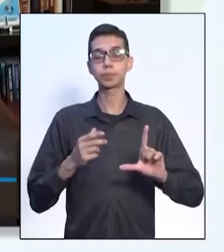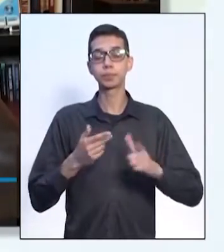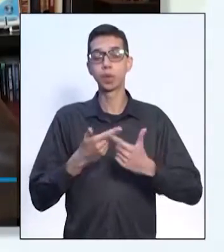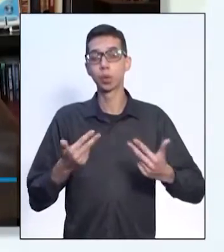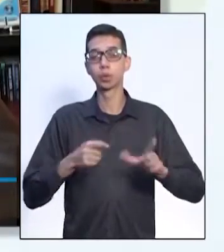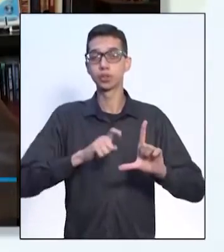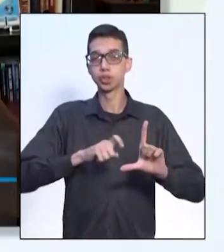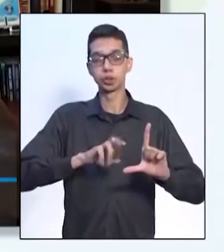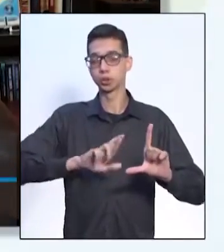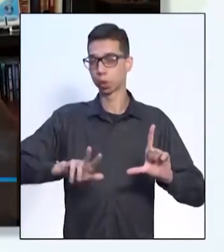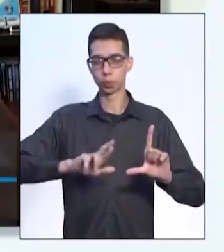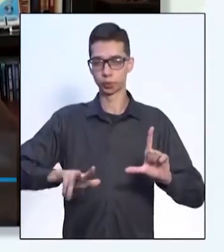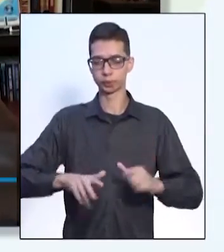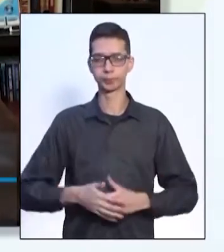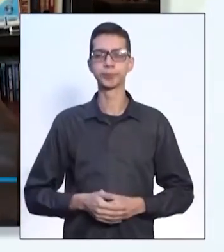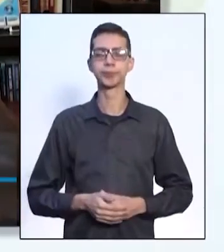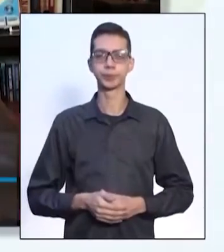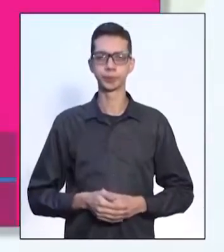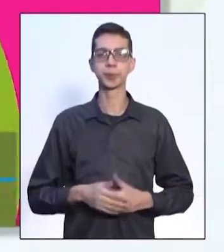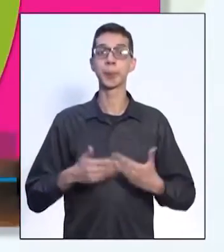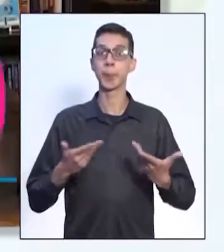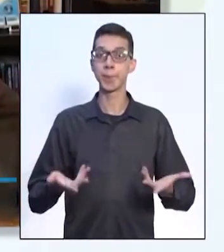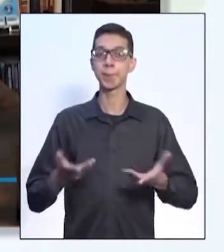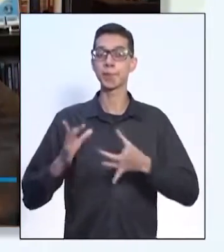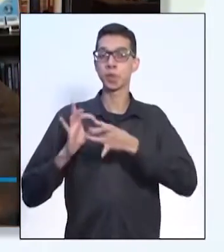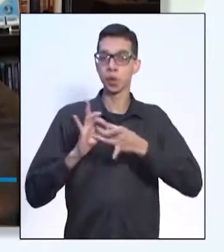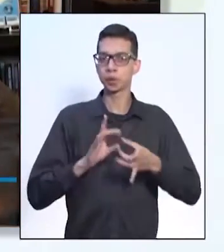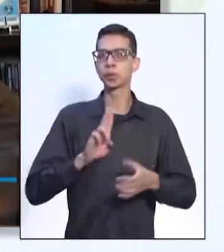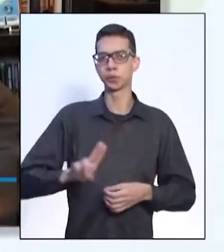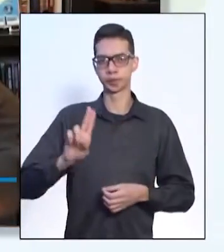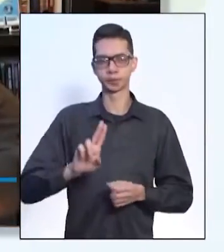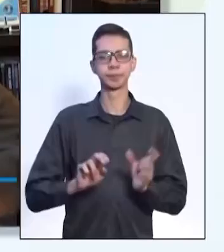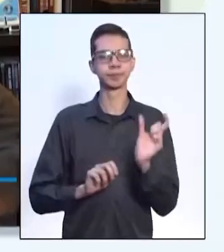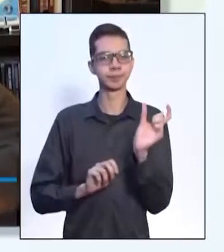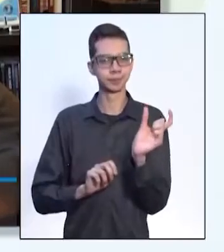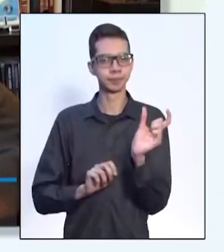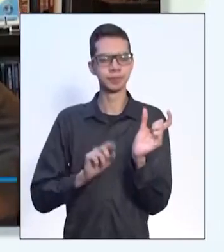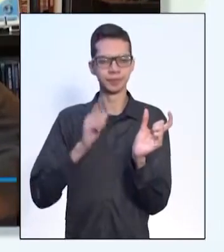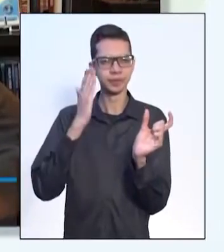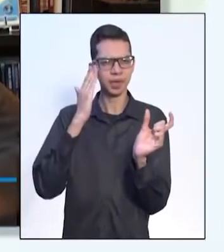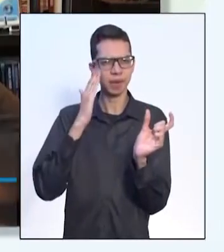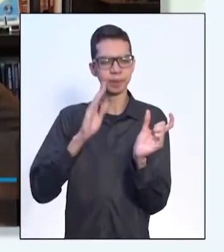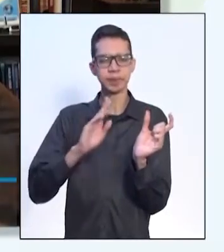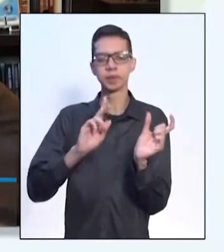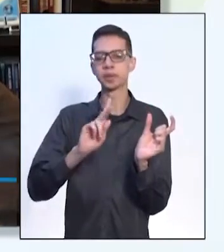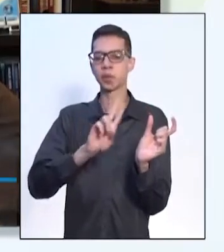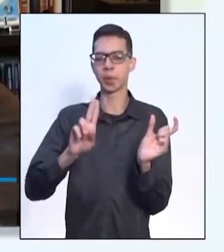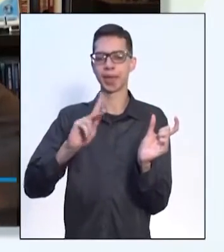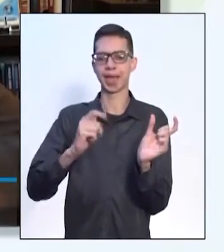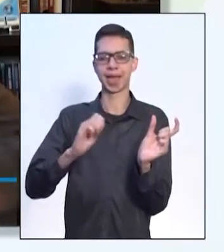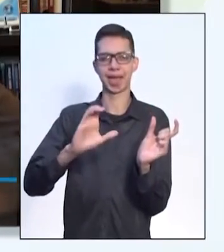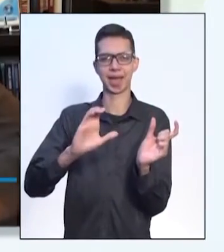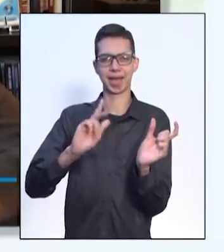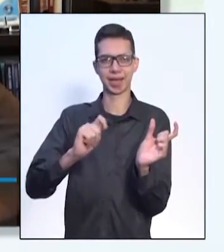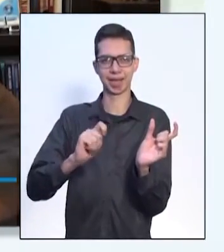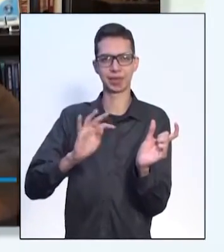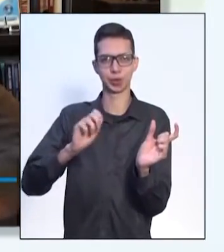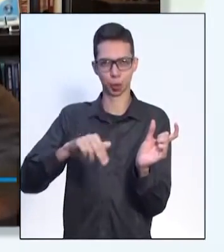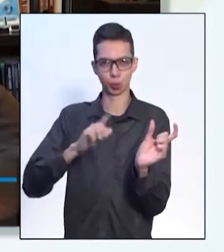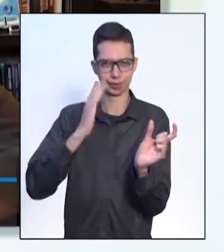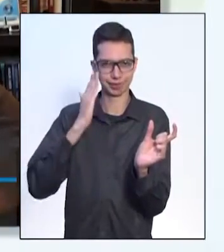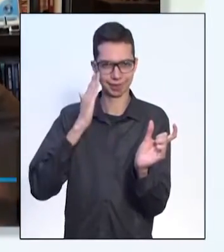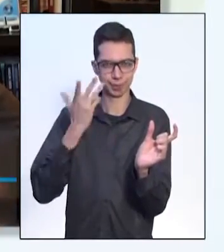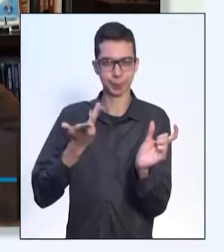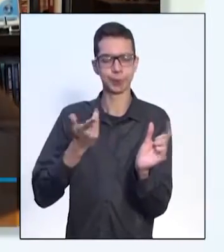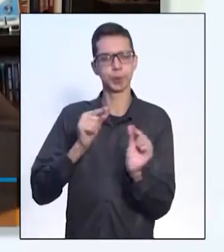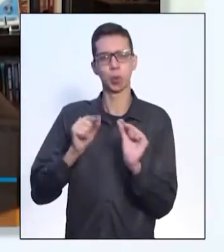nesse sentido que nós vamos usar essa palavra. Inclusive, vocês já ouviram falar em hackathon? O hackathon é uma maratona que